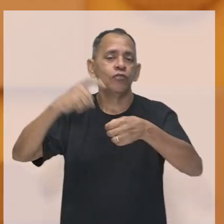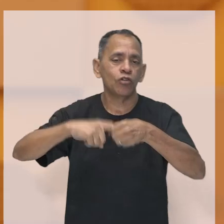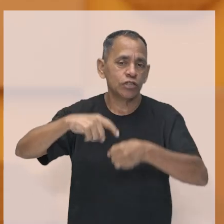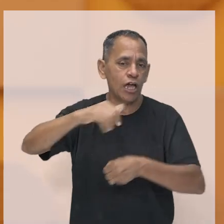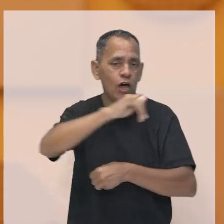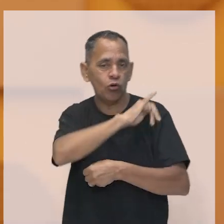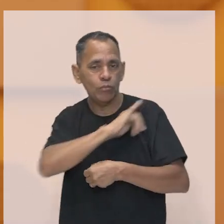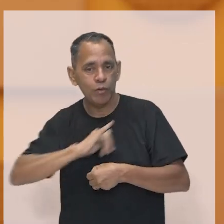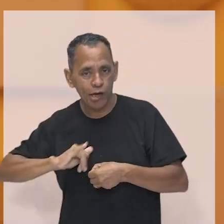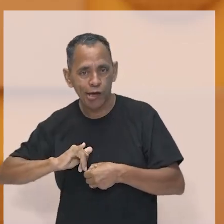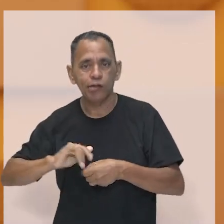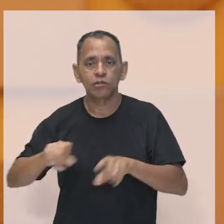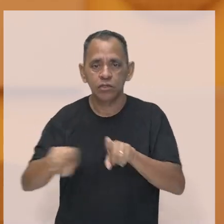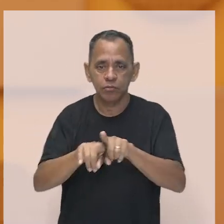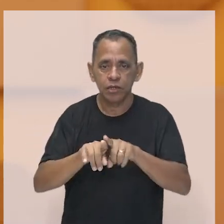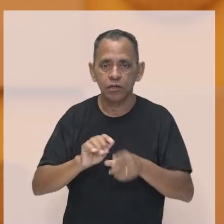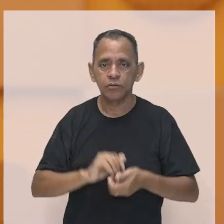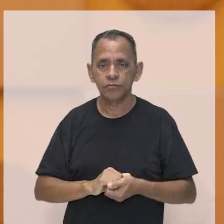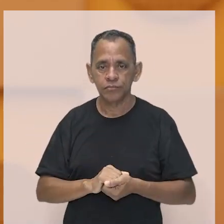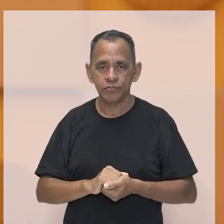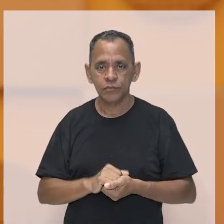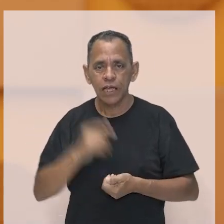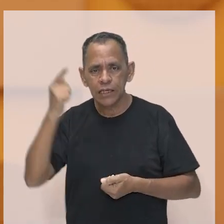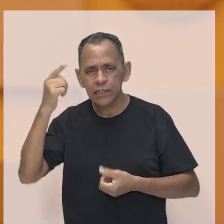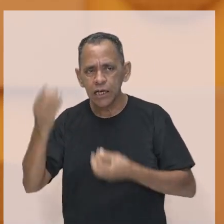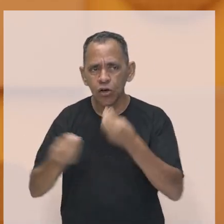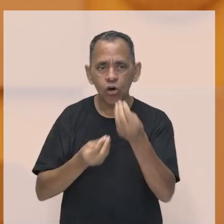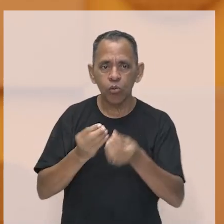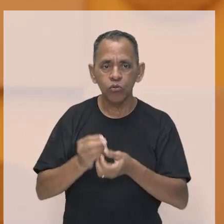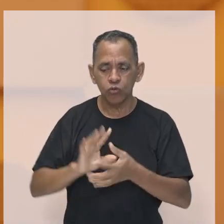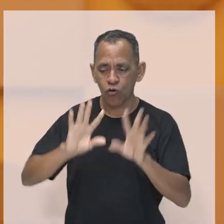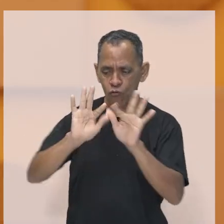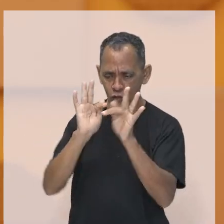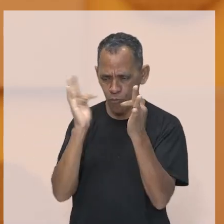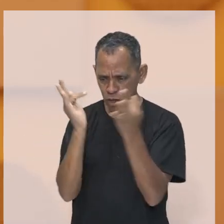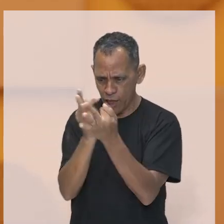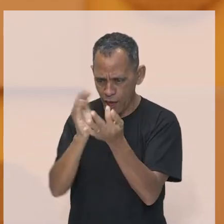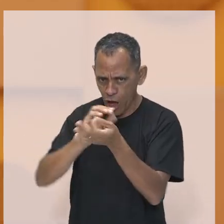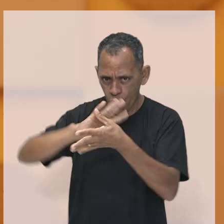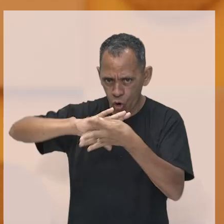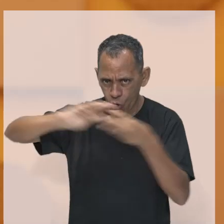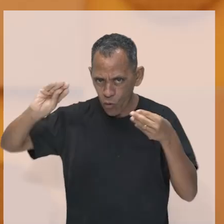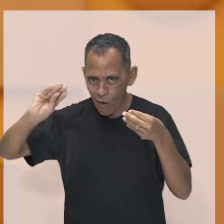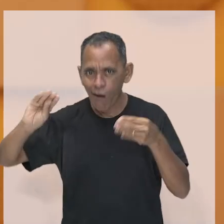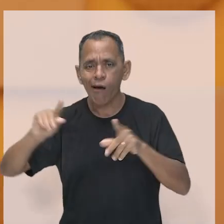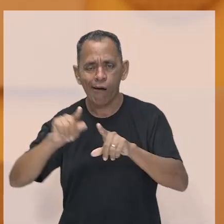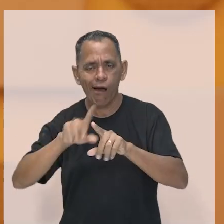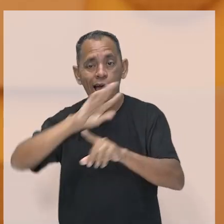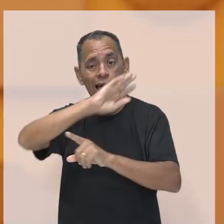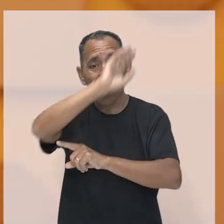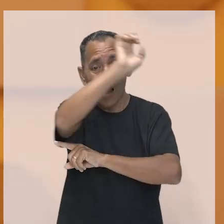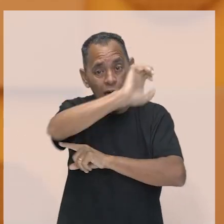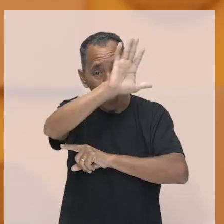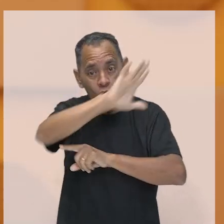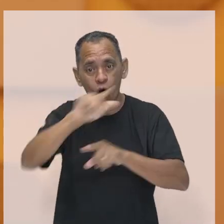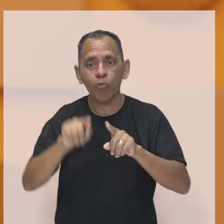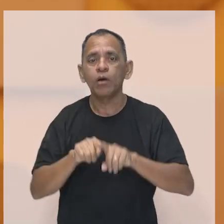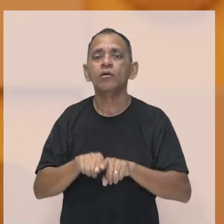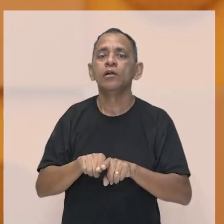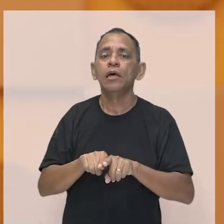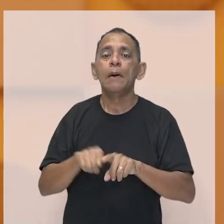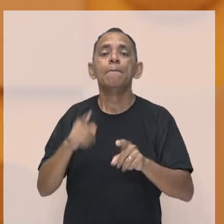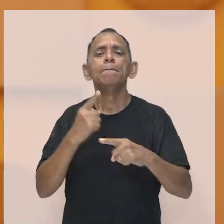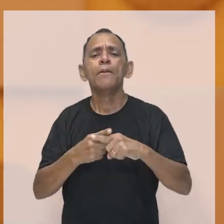monarquia no território brasileiro. Então, qual é a ideia nesse sentido, né? Tirar a família real toda do